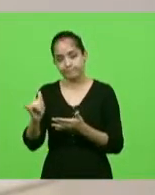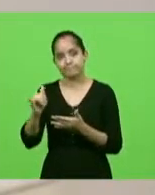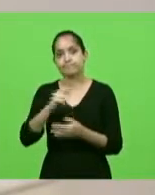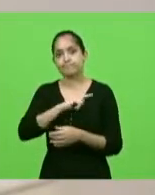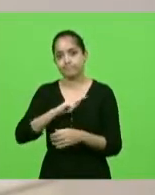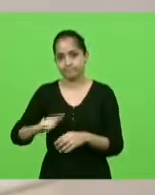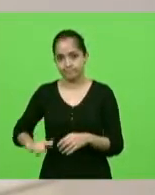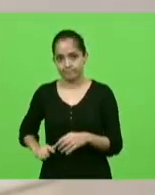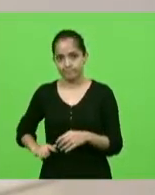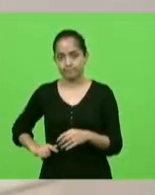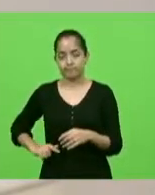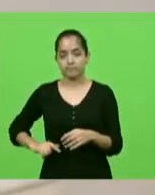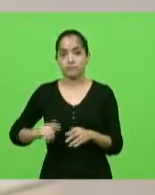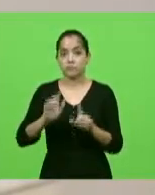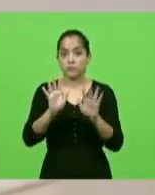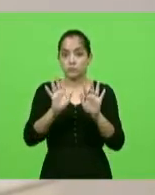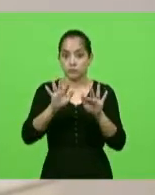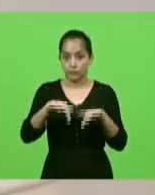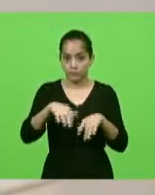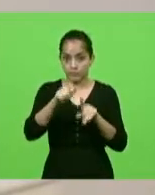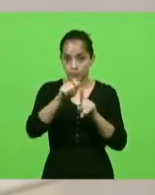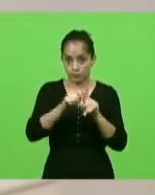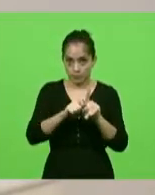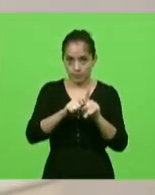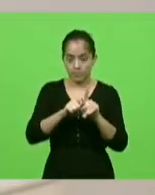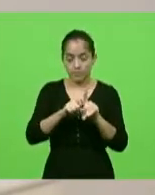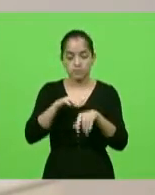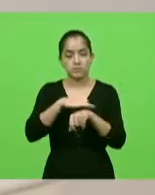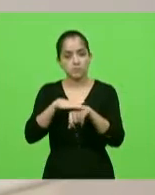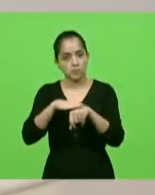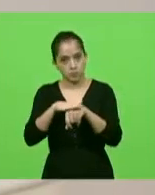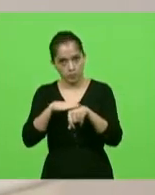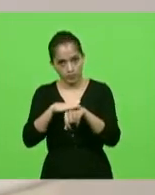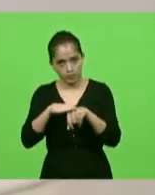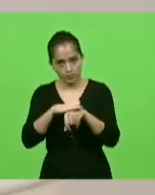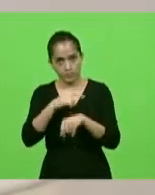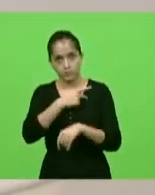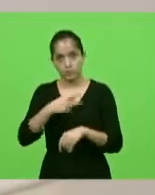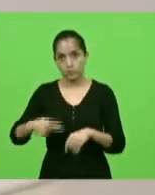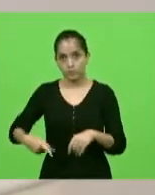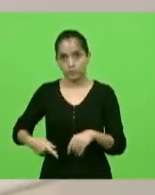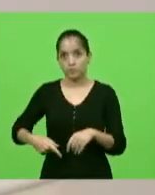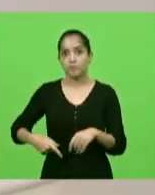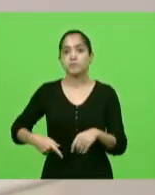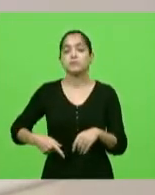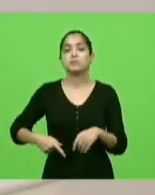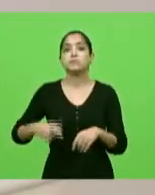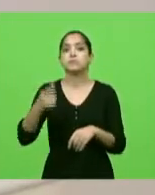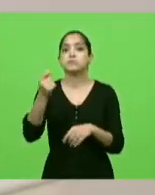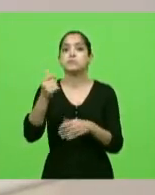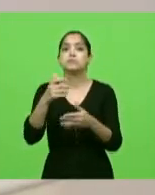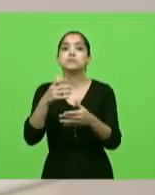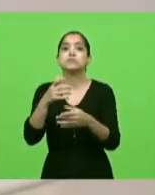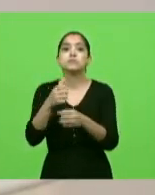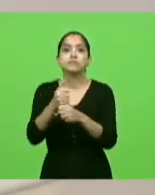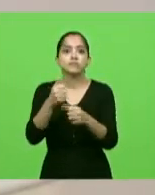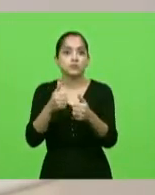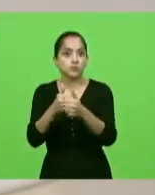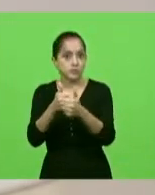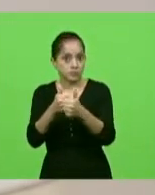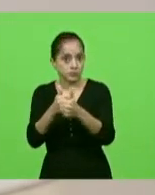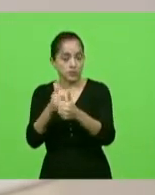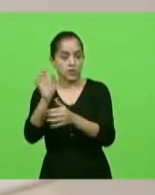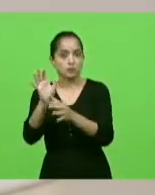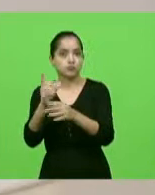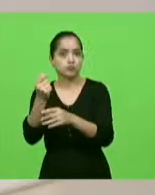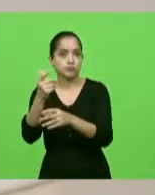final de março de 2020, o governador, em conversa informal com o presidente do Tribunal de Contas, foi informado sobre a impossibilidade de